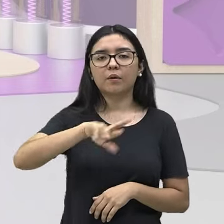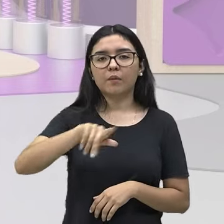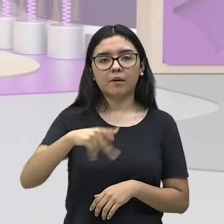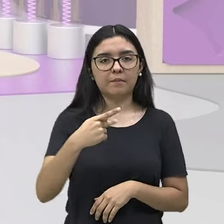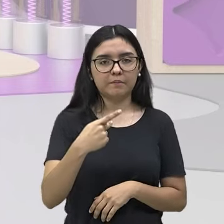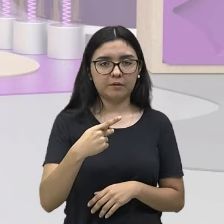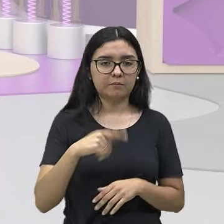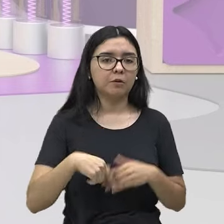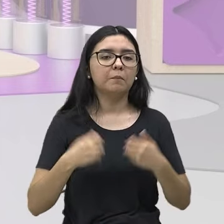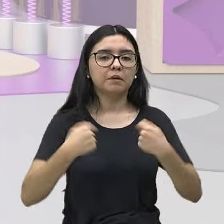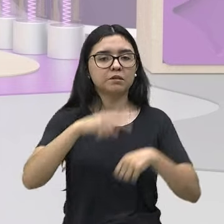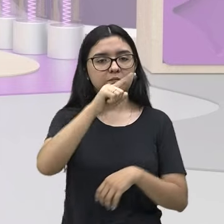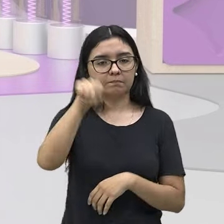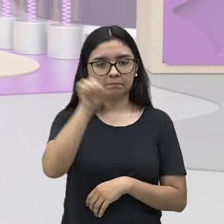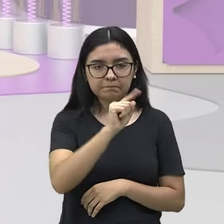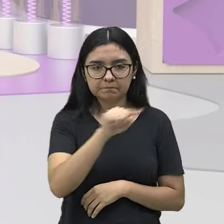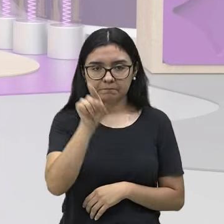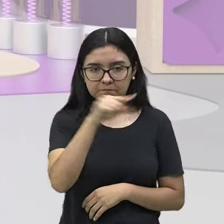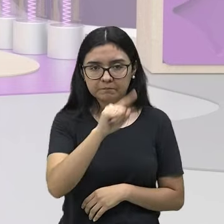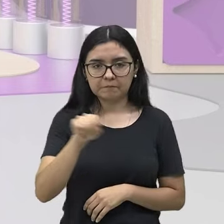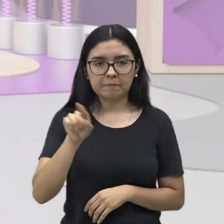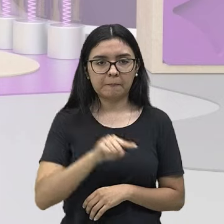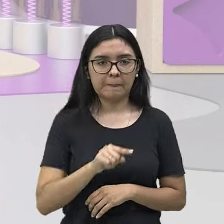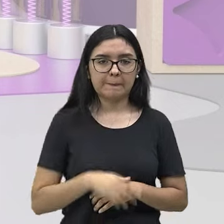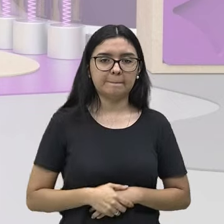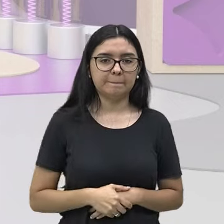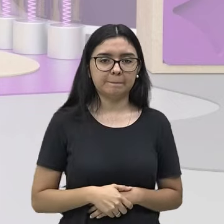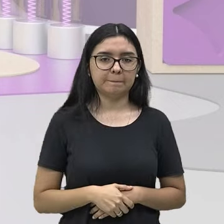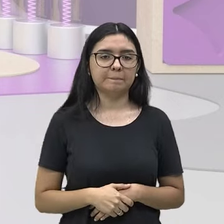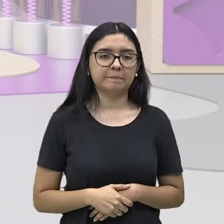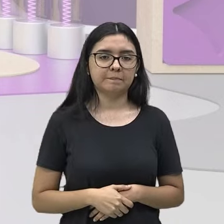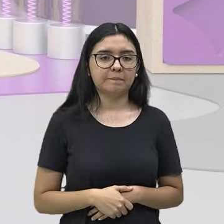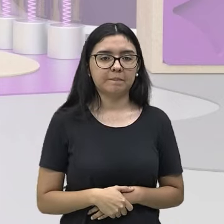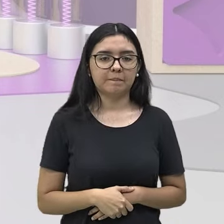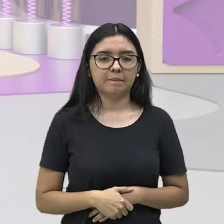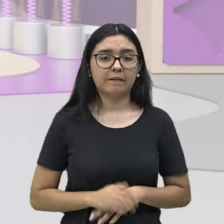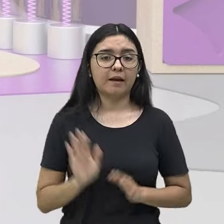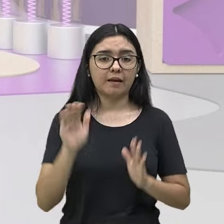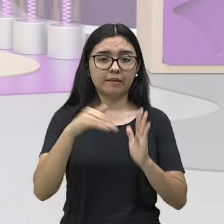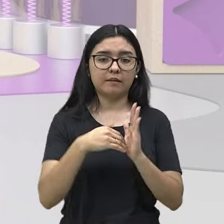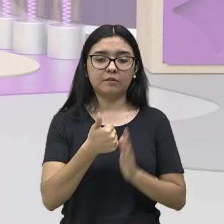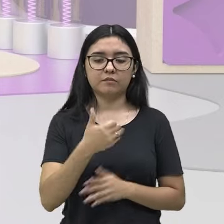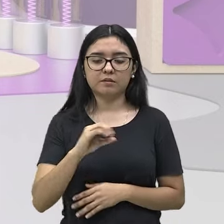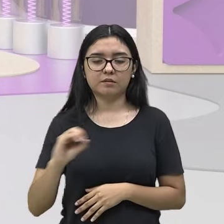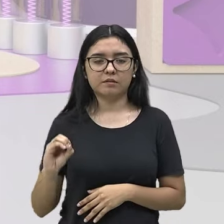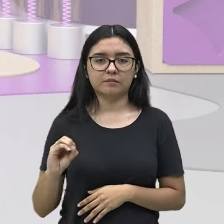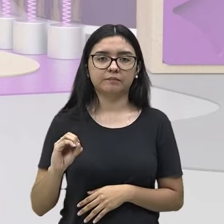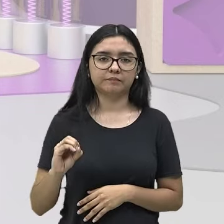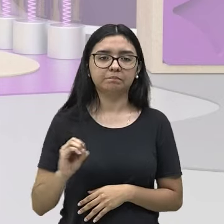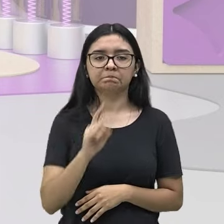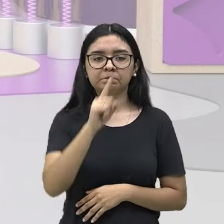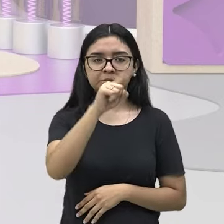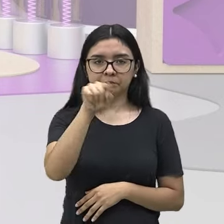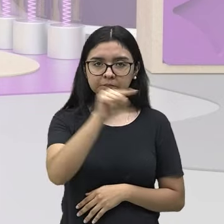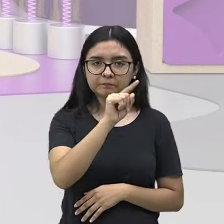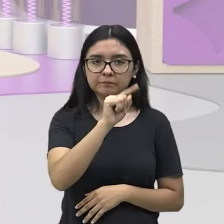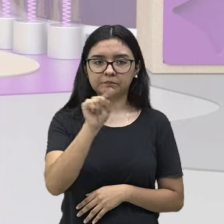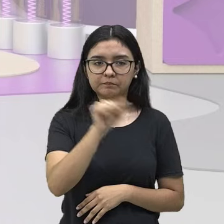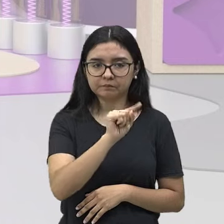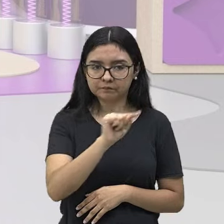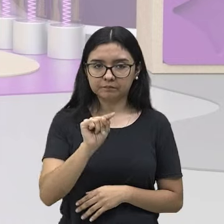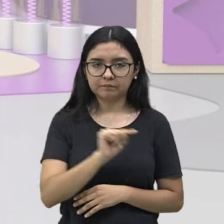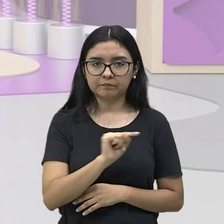Ó. Todos os múltiplos de 2, né? Tirando o próprio 2, até o 100, eliminamos. Porque